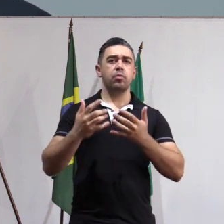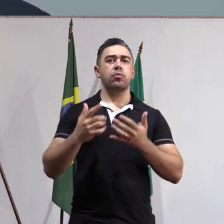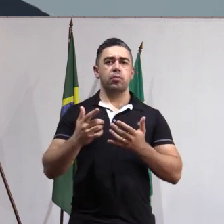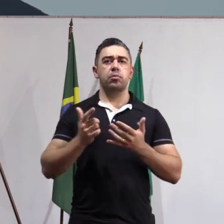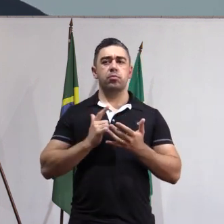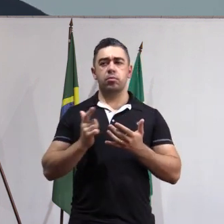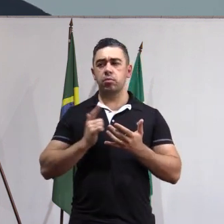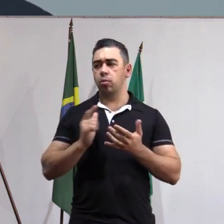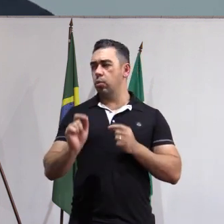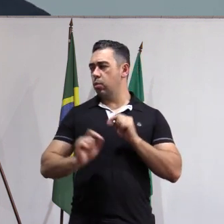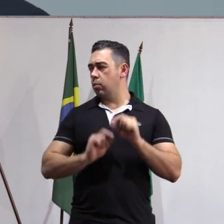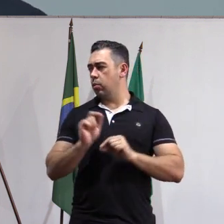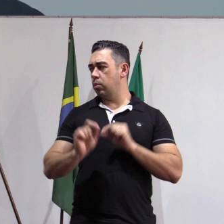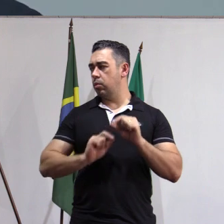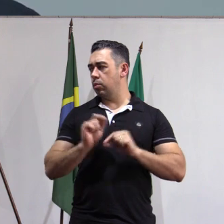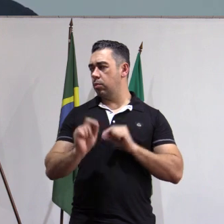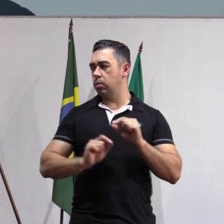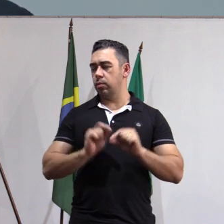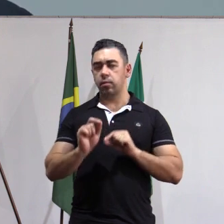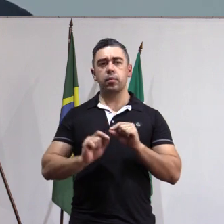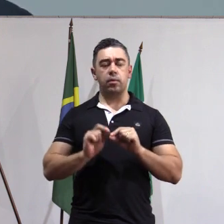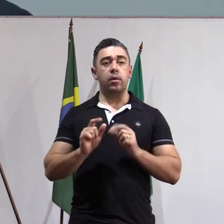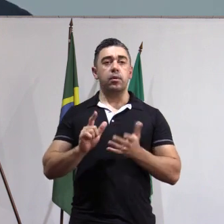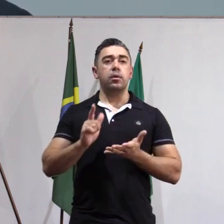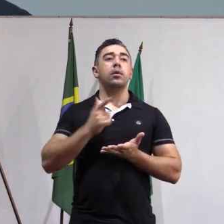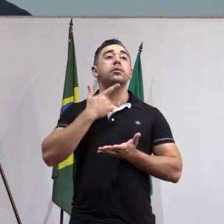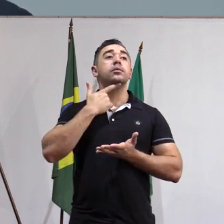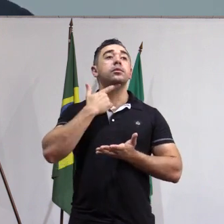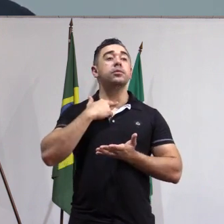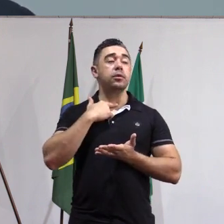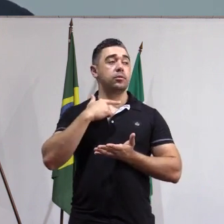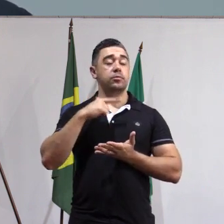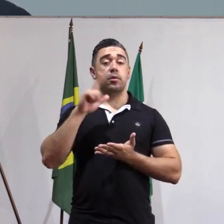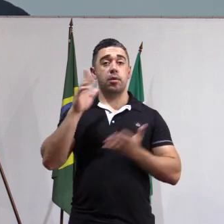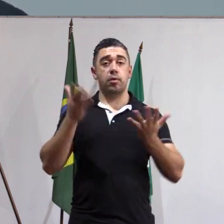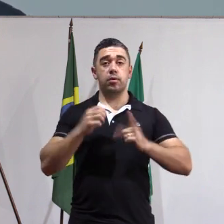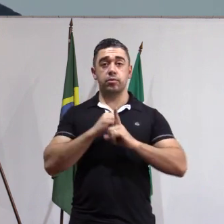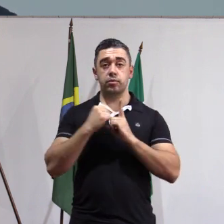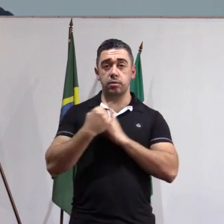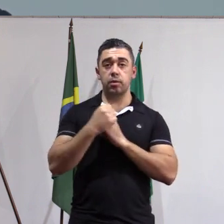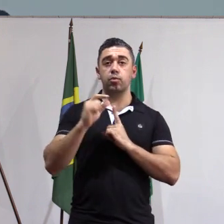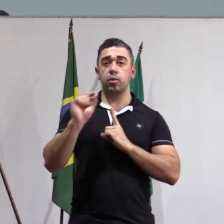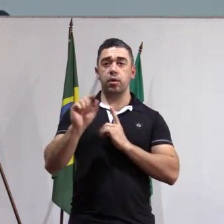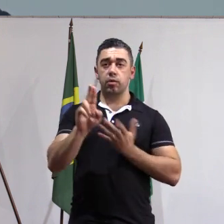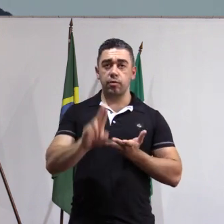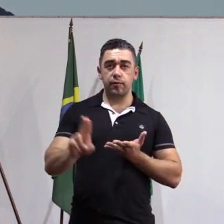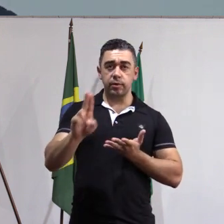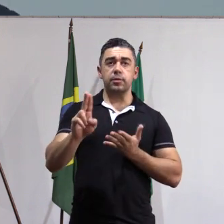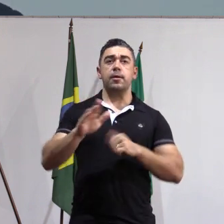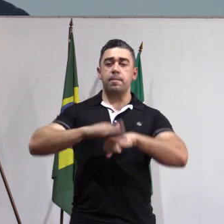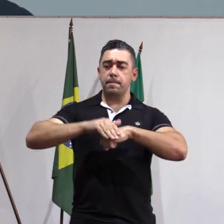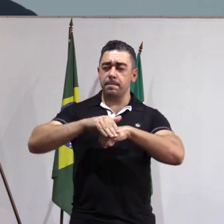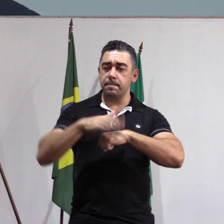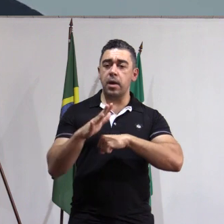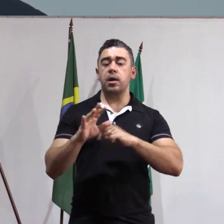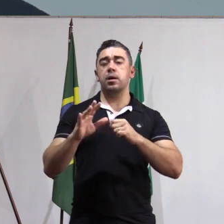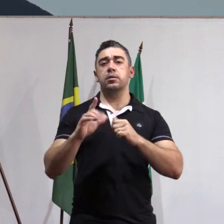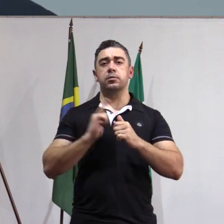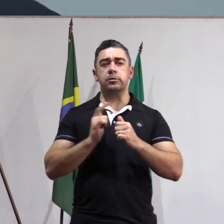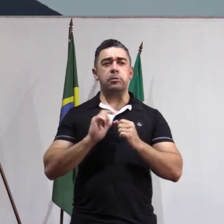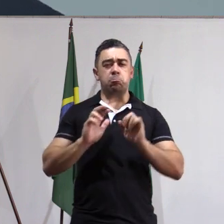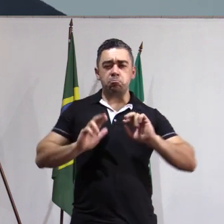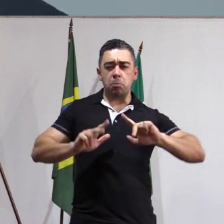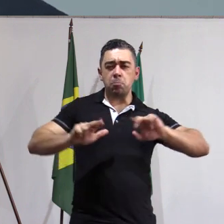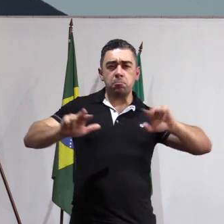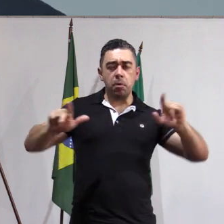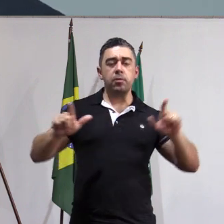e tem defendido. É o desejo da sociedade de ter uma universidade cada vez mais plural, embora